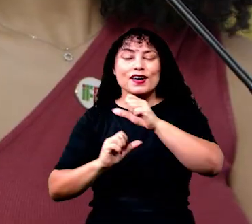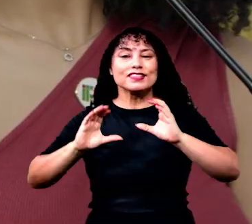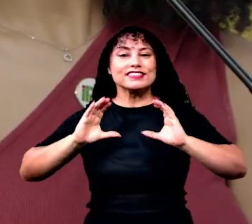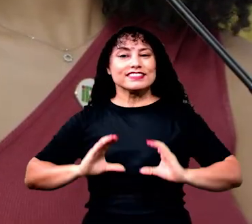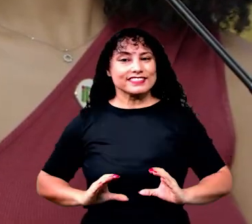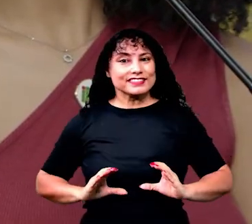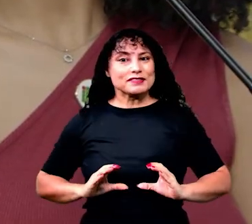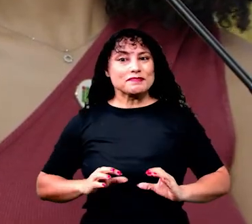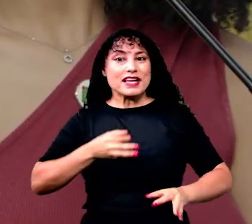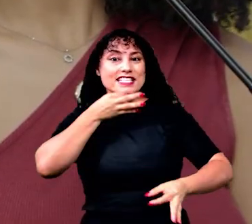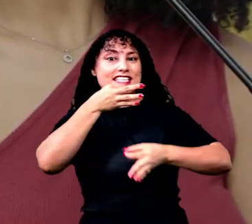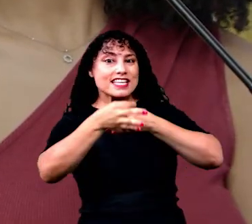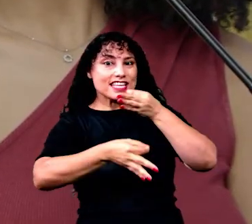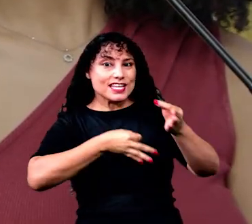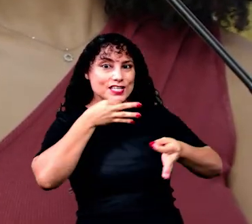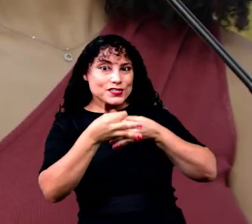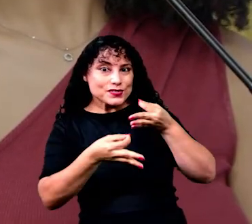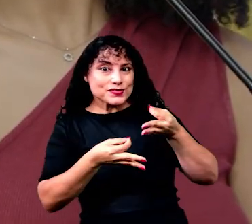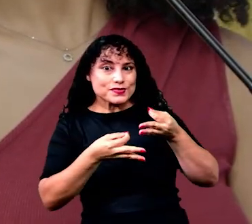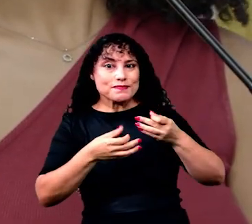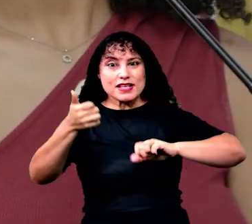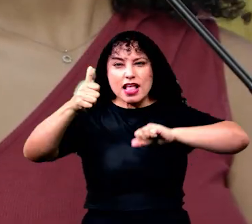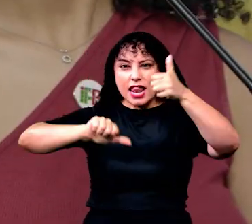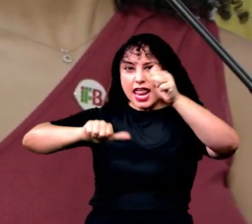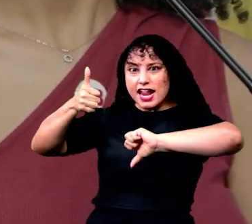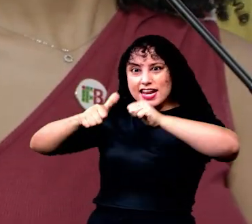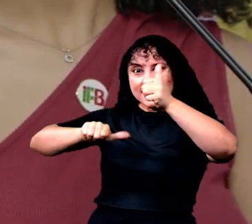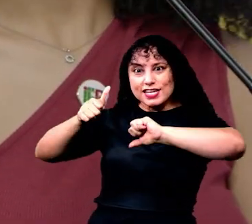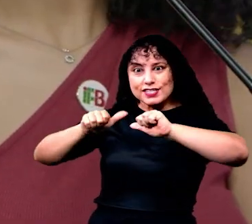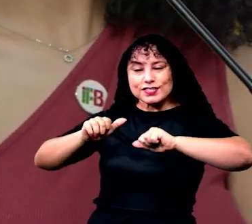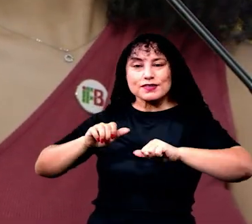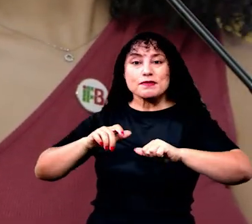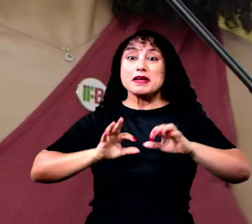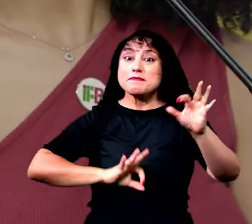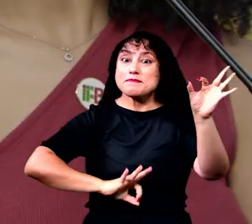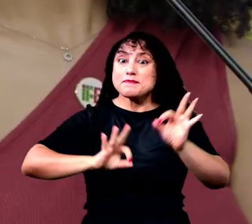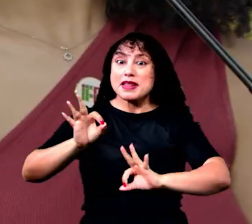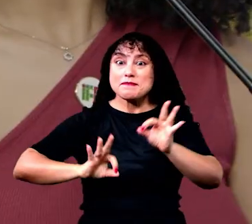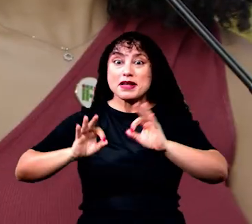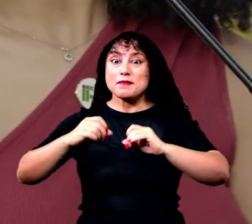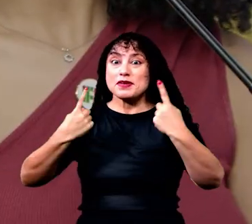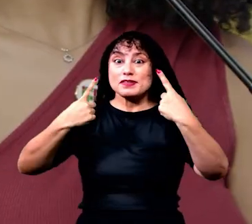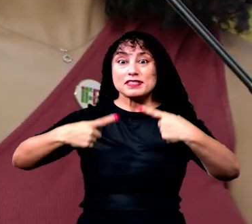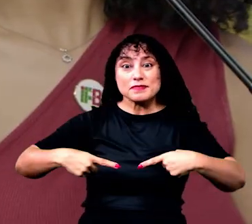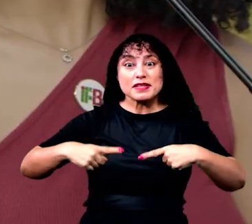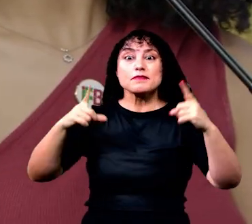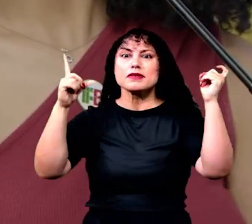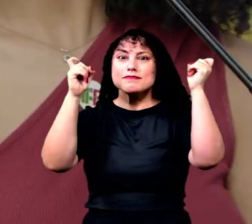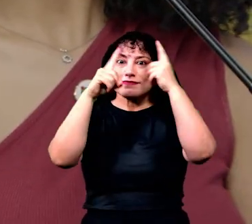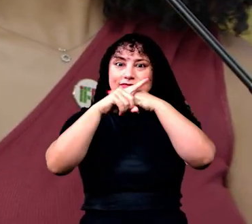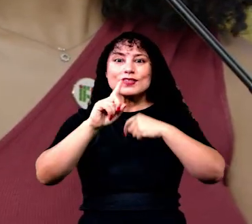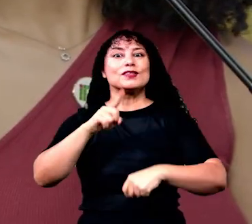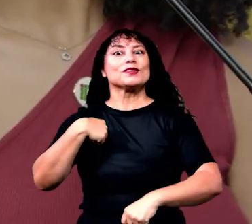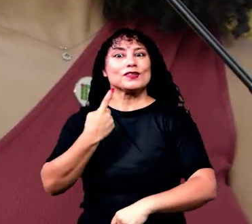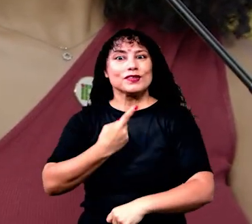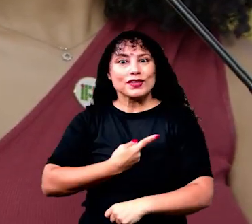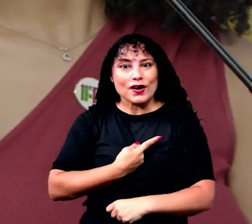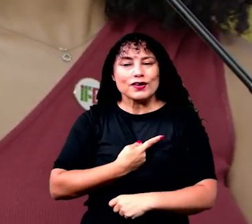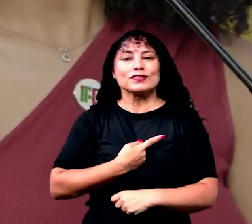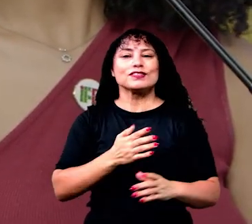isso torna um cidadão mais crítico, mais analítico, mais preparado para os desafios complexos,